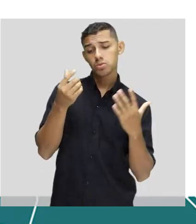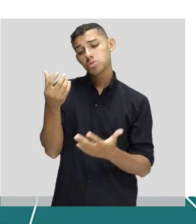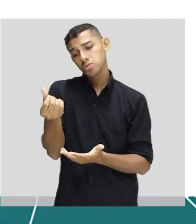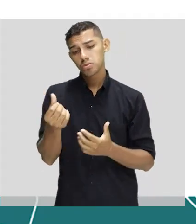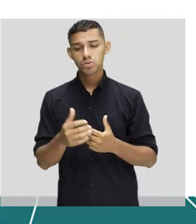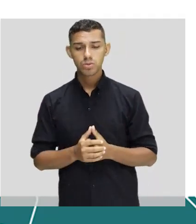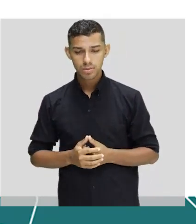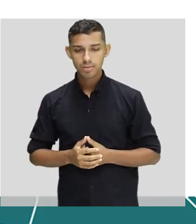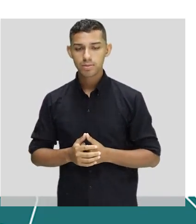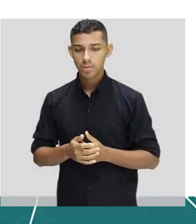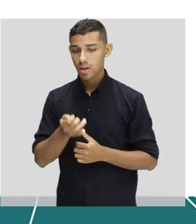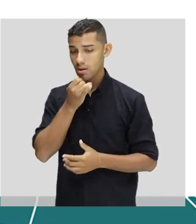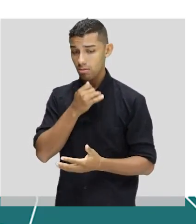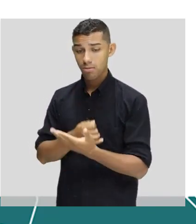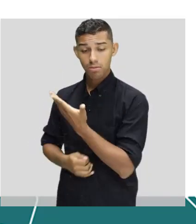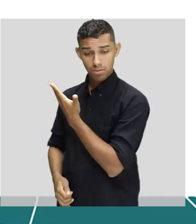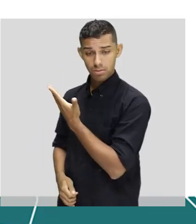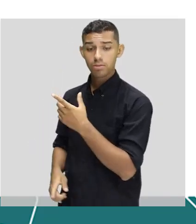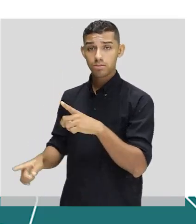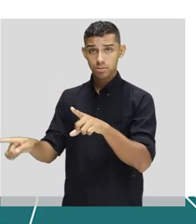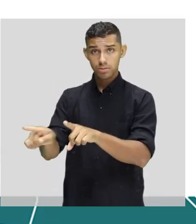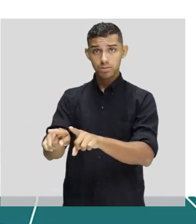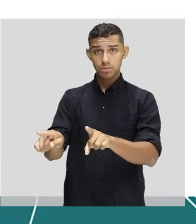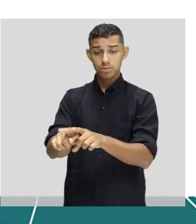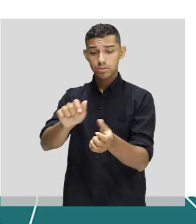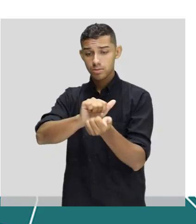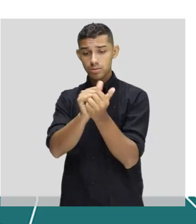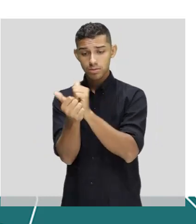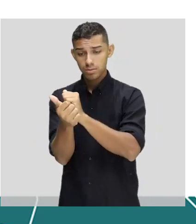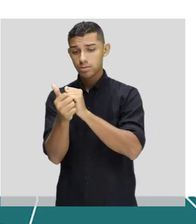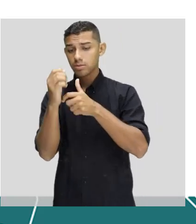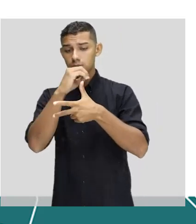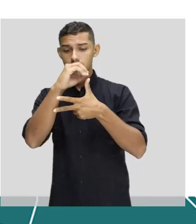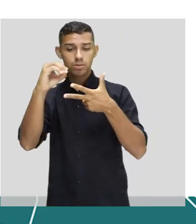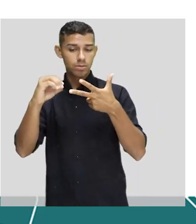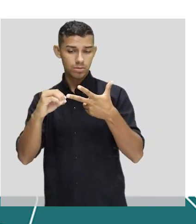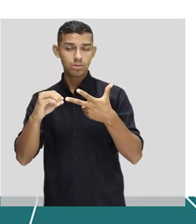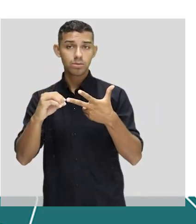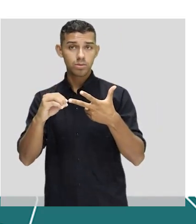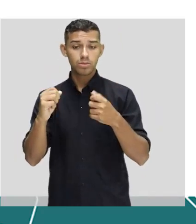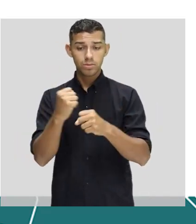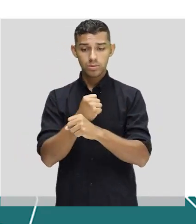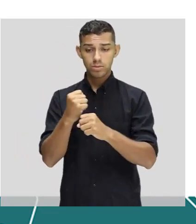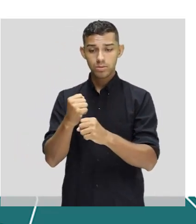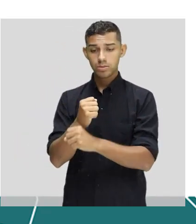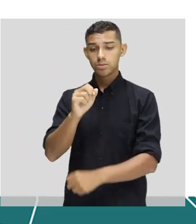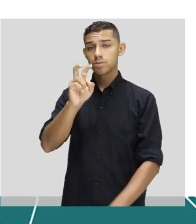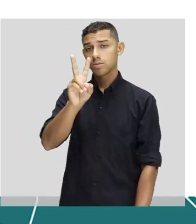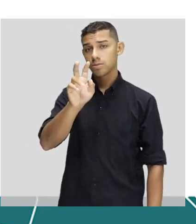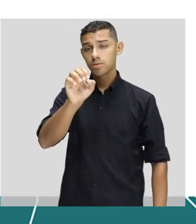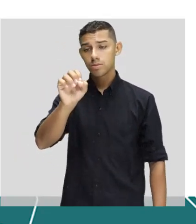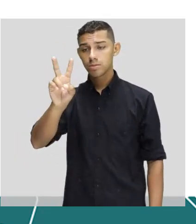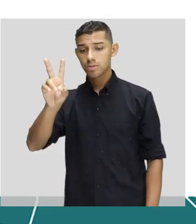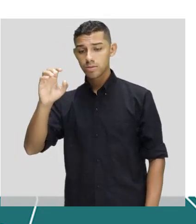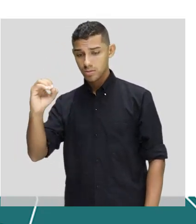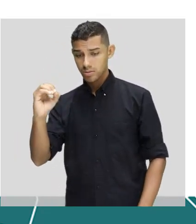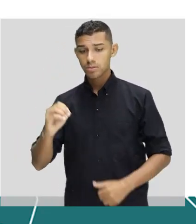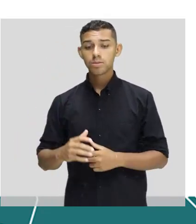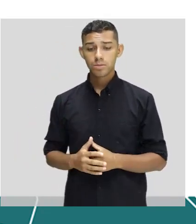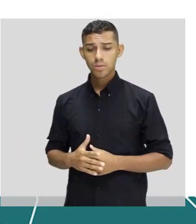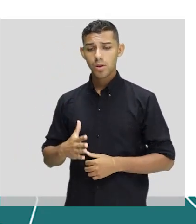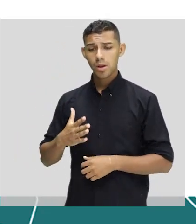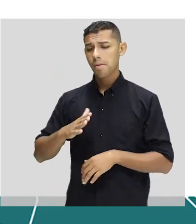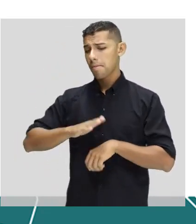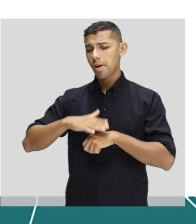6. Aqui eu trouxe para vocês a questão da adequação ao Enem, né? O Enem 2020, nós tivemos